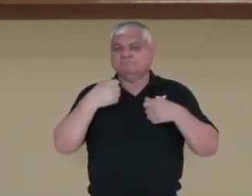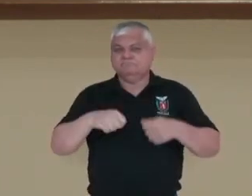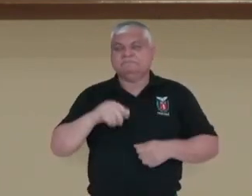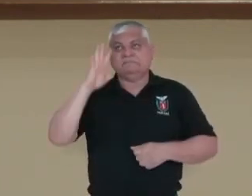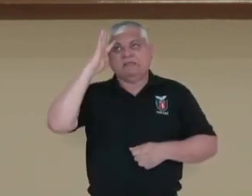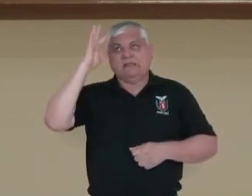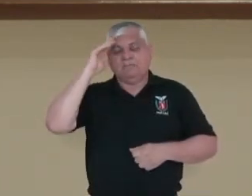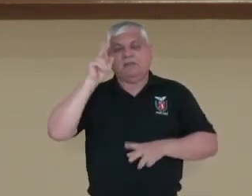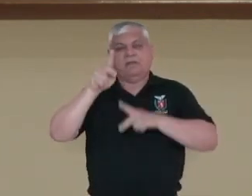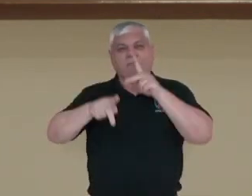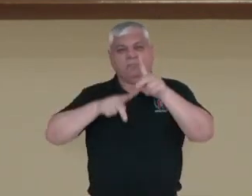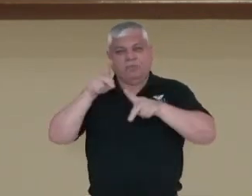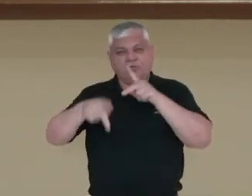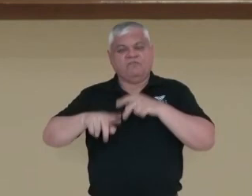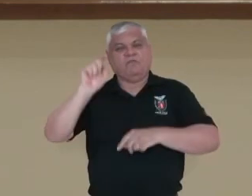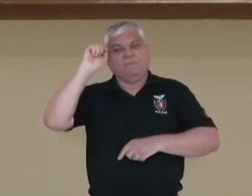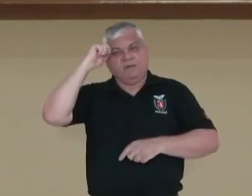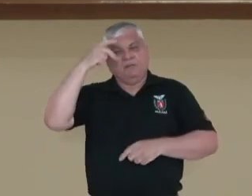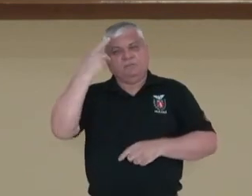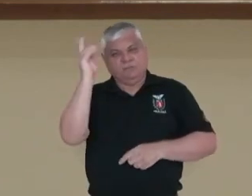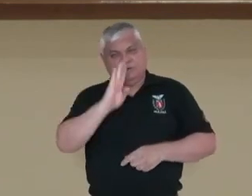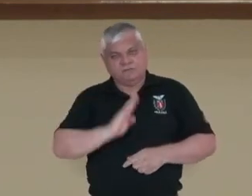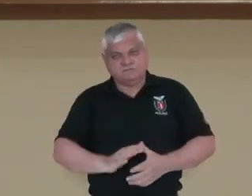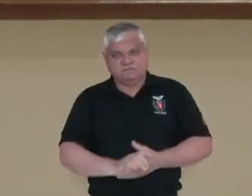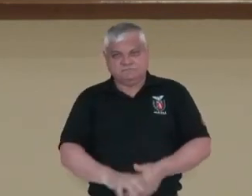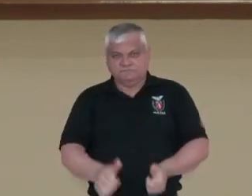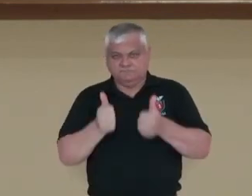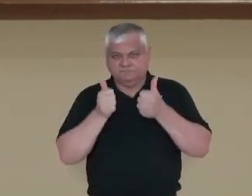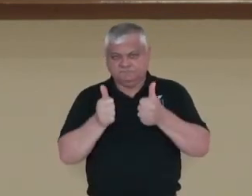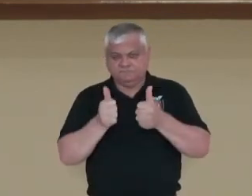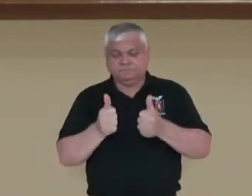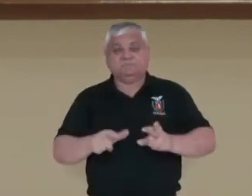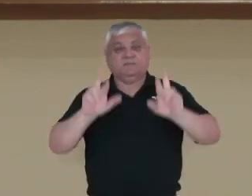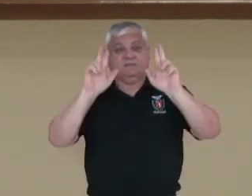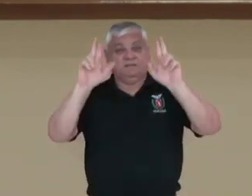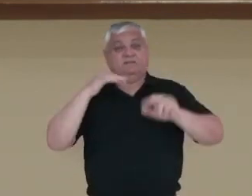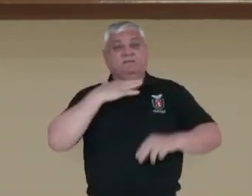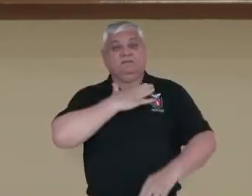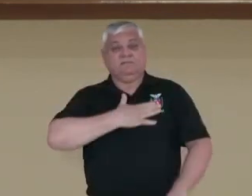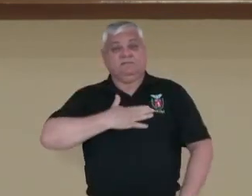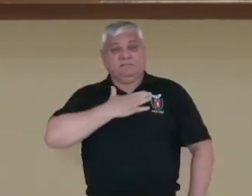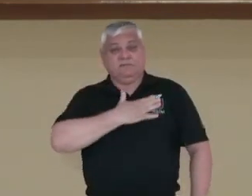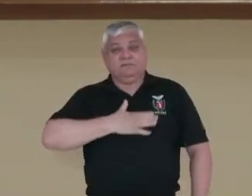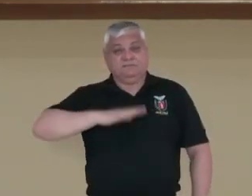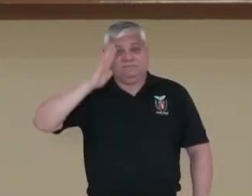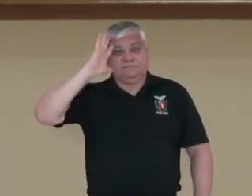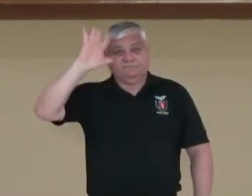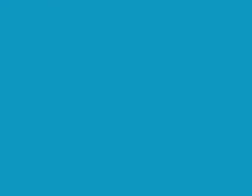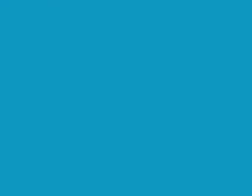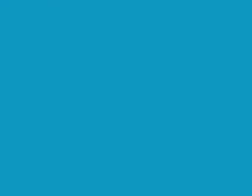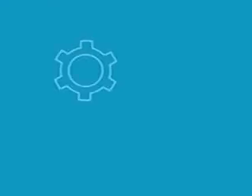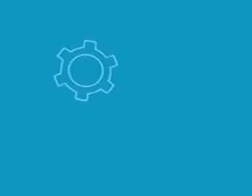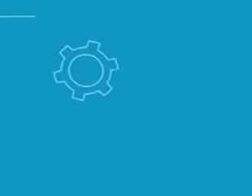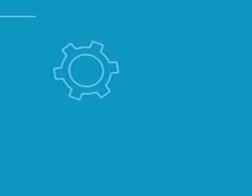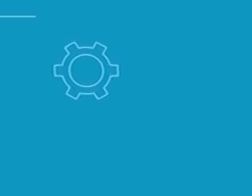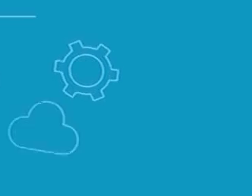povos pretos, o povo preto hoje no Brasil. Tudo bem? Eu espero que vocês tenham gostado e até a próxima!